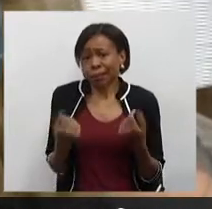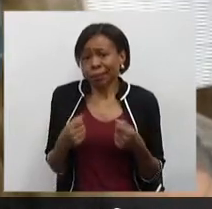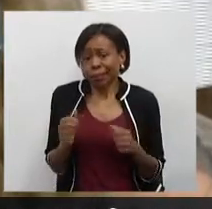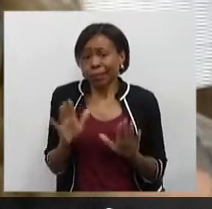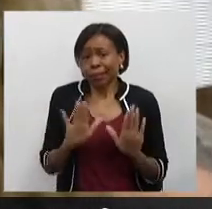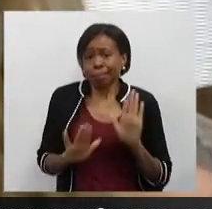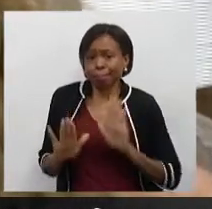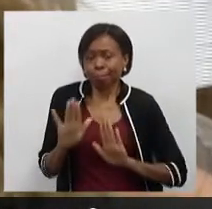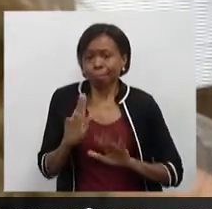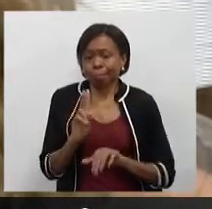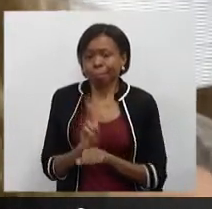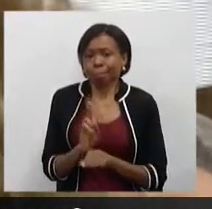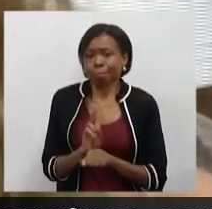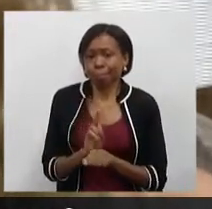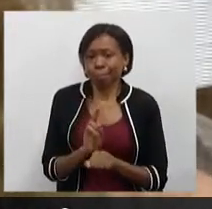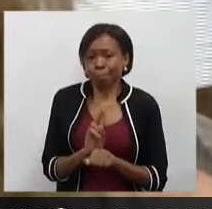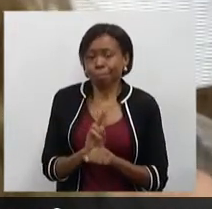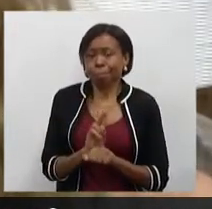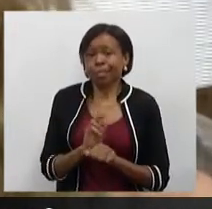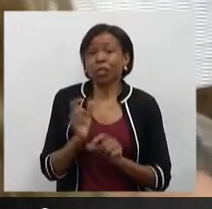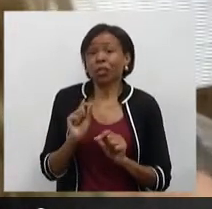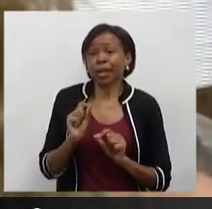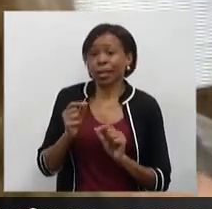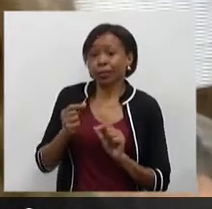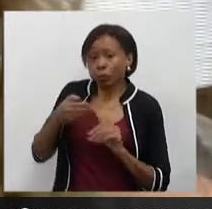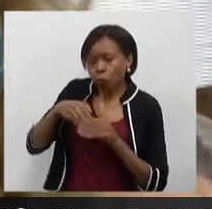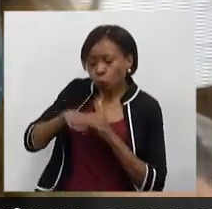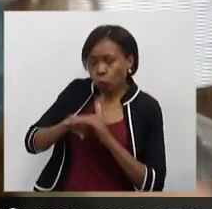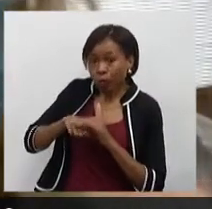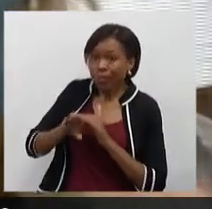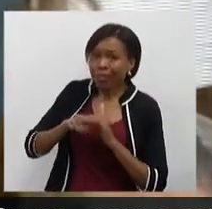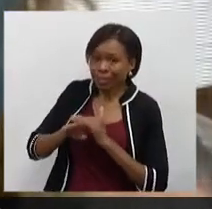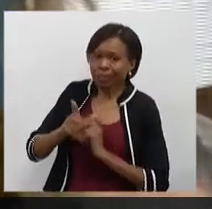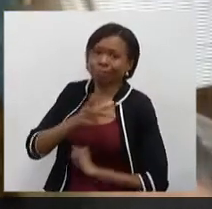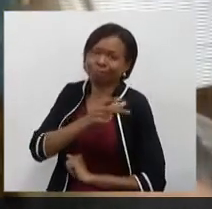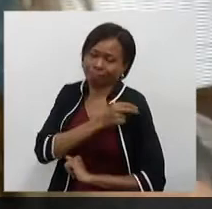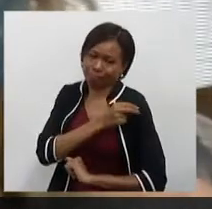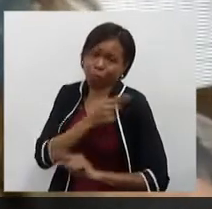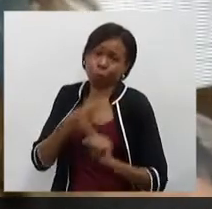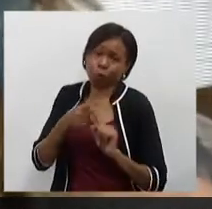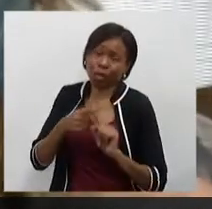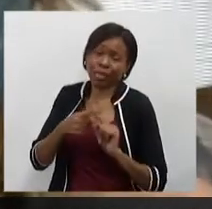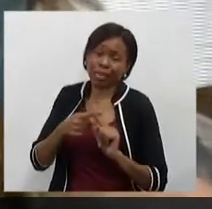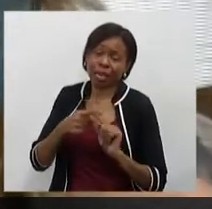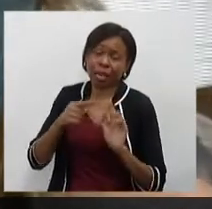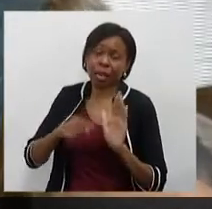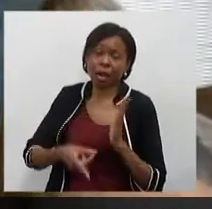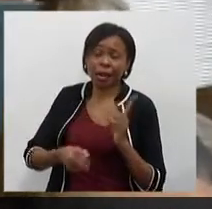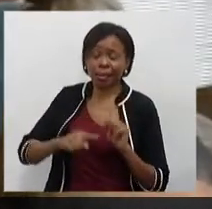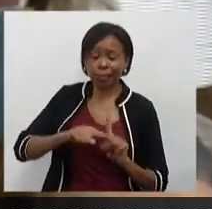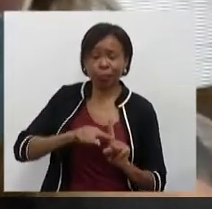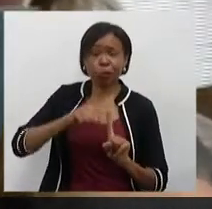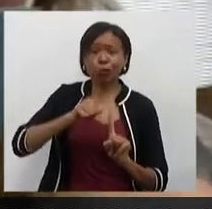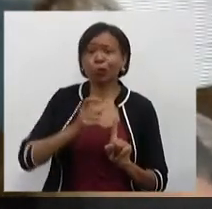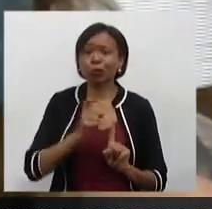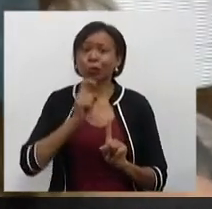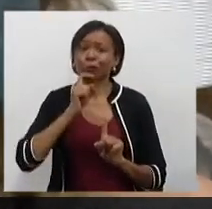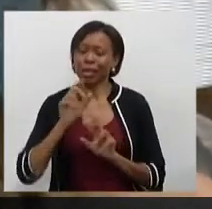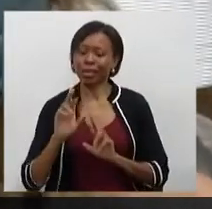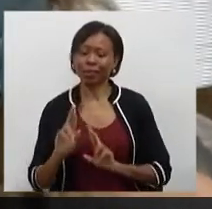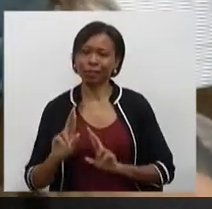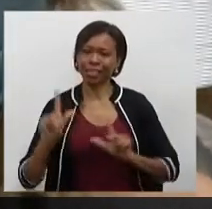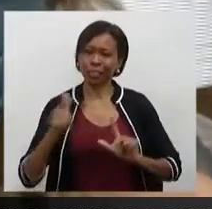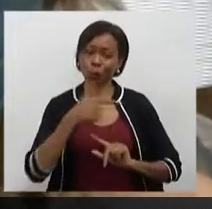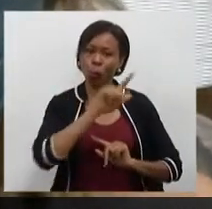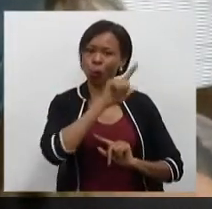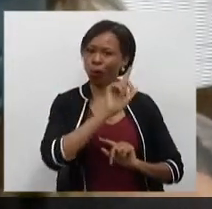de estocagem e armazenamento, porque ela é uma vacina que vai numa temperatura diferenciada das demais vacinas, né? Ela tem